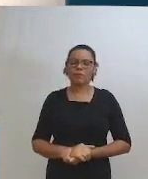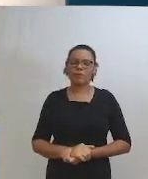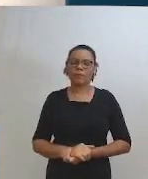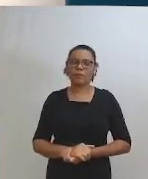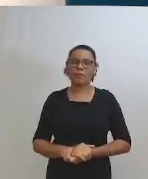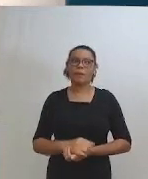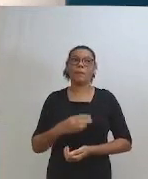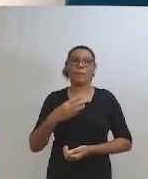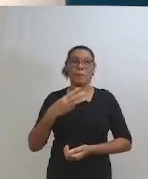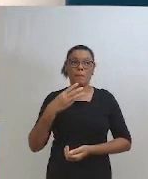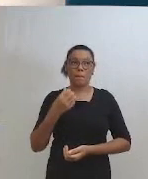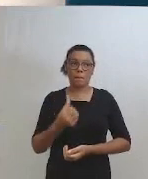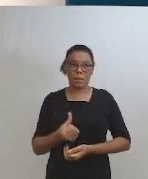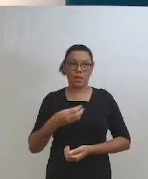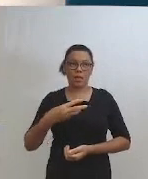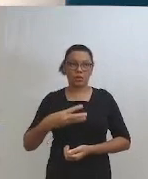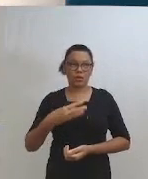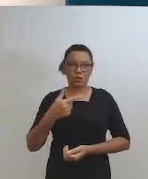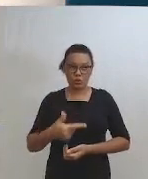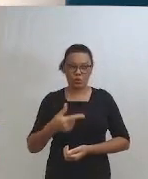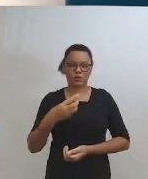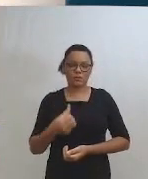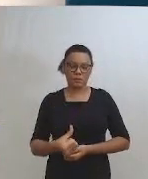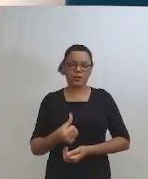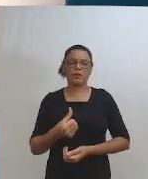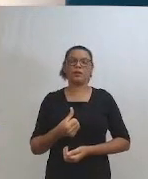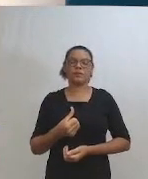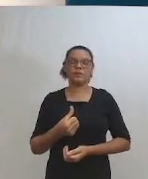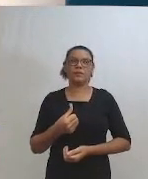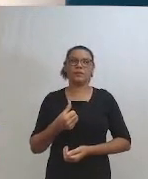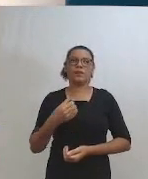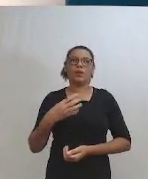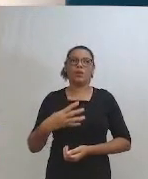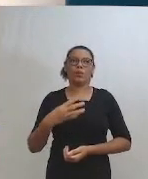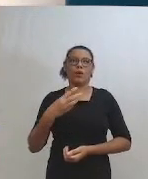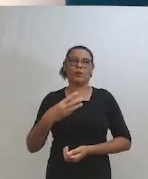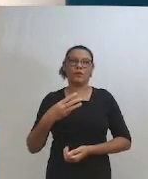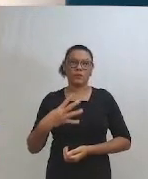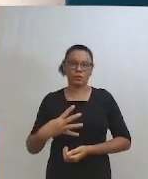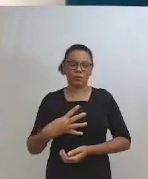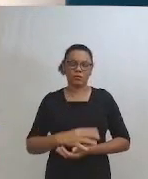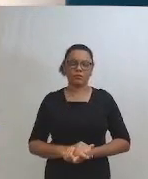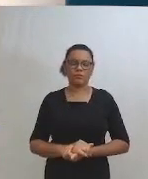626, embargo de declaração no habeas corpus 626434.